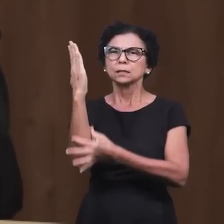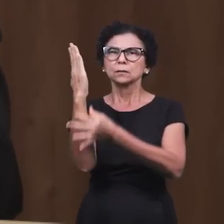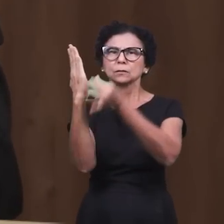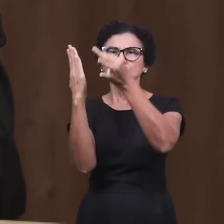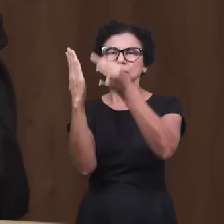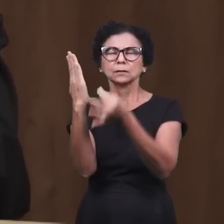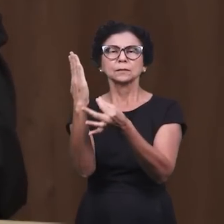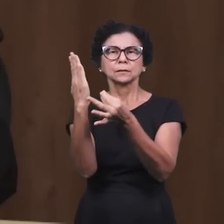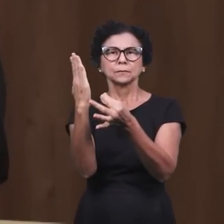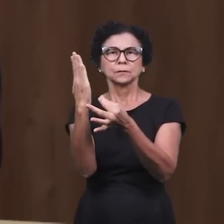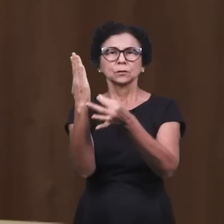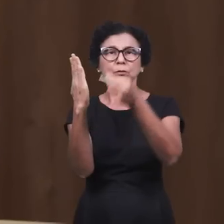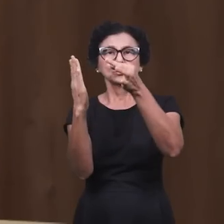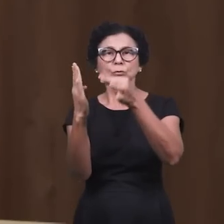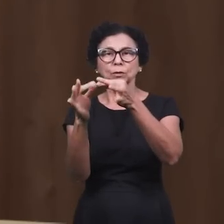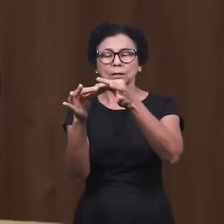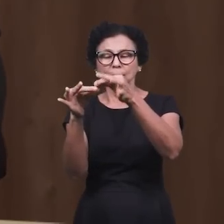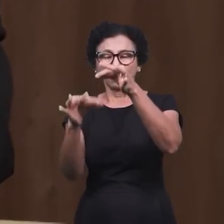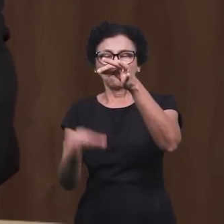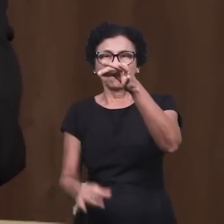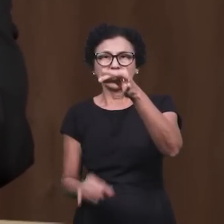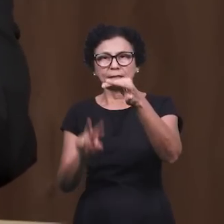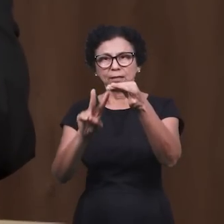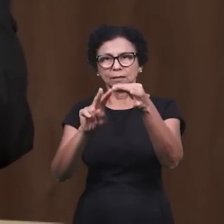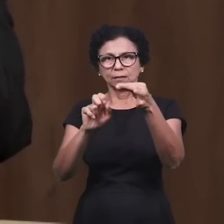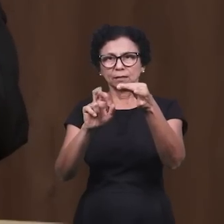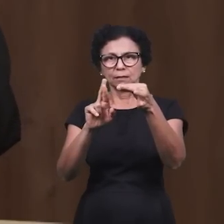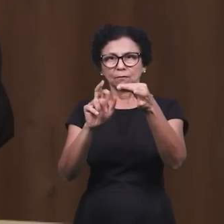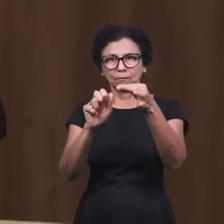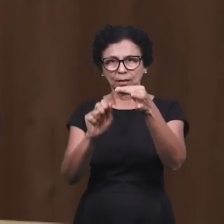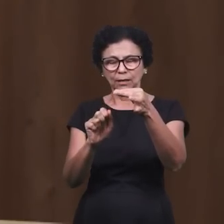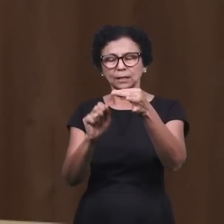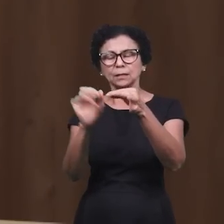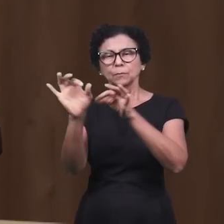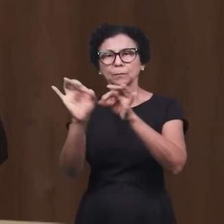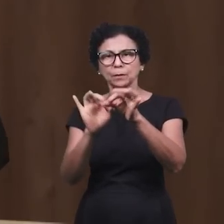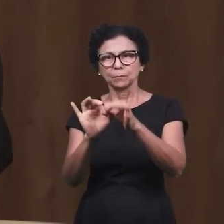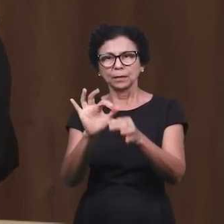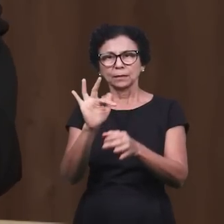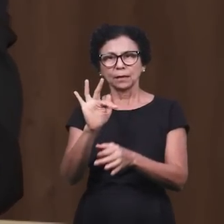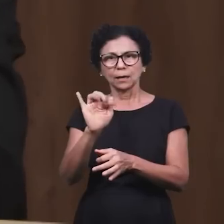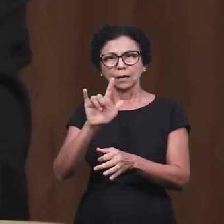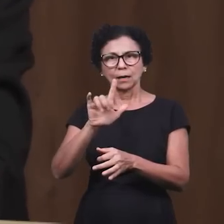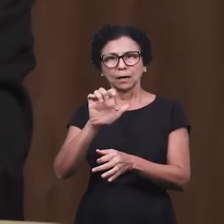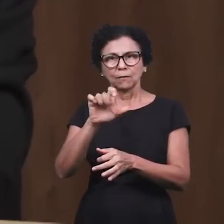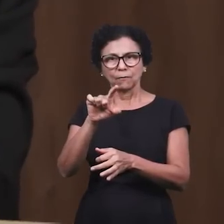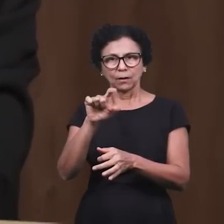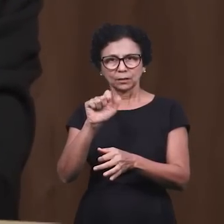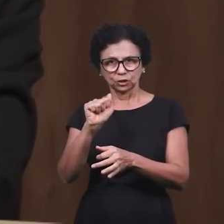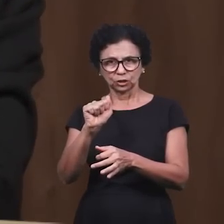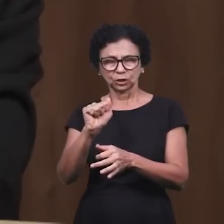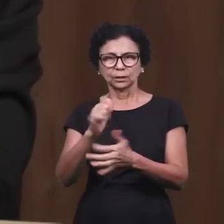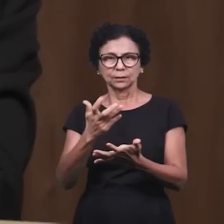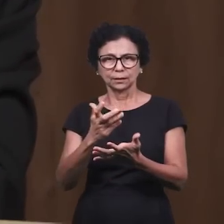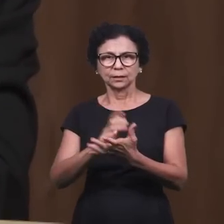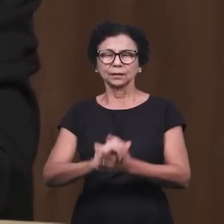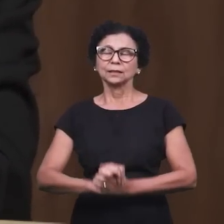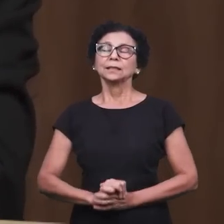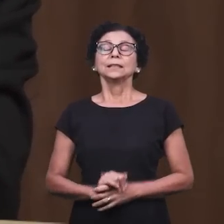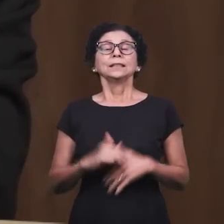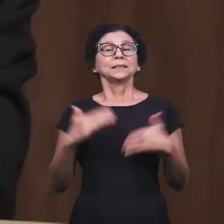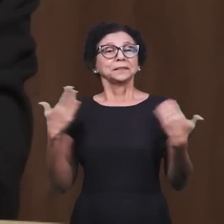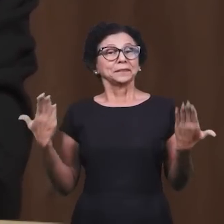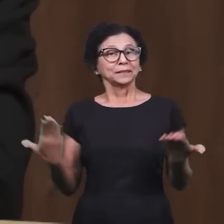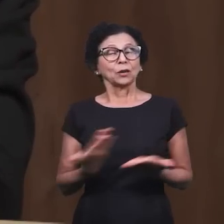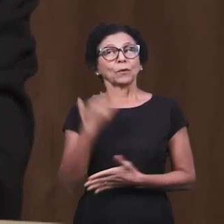Muito bom. Né? Deus escolhe o homem, Deus vai buscar no campo desse mundo. Glória a Deus. Ele que vai